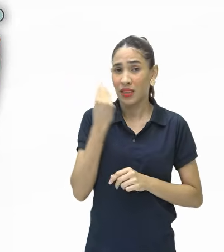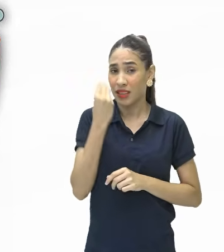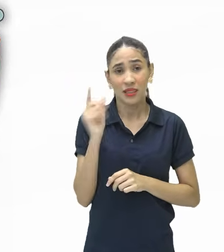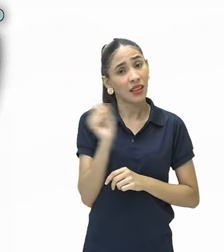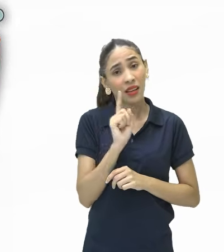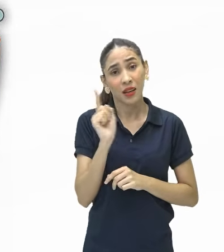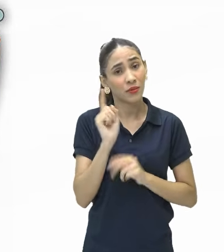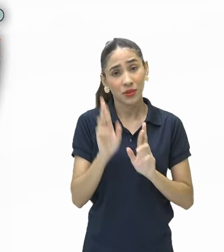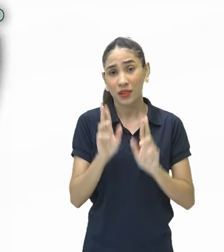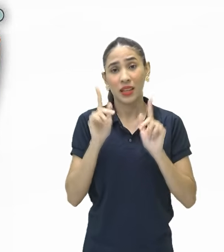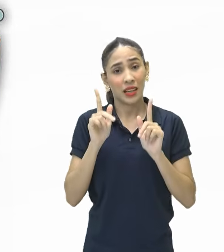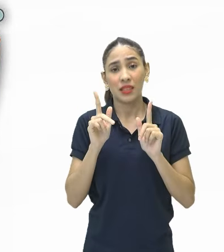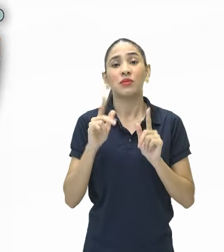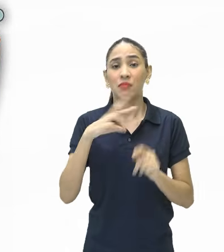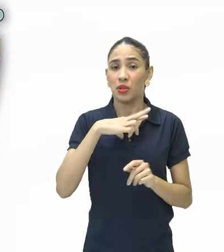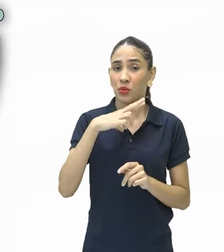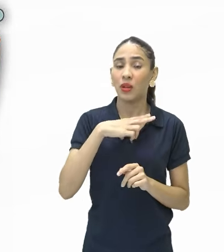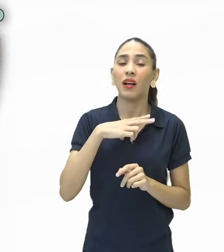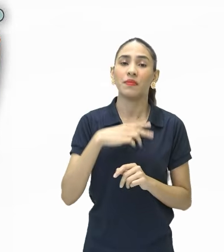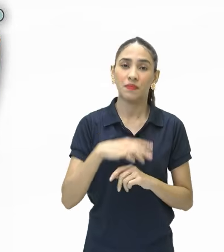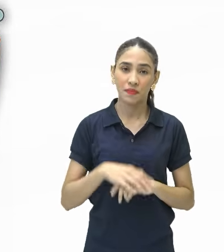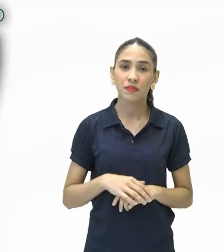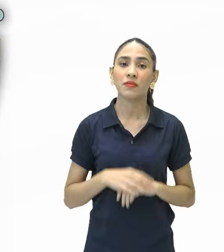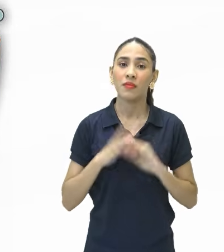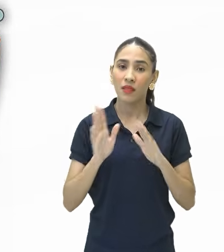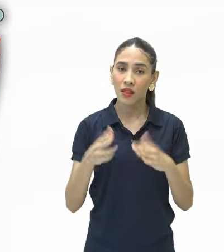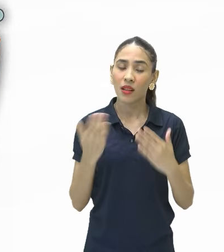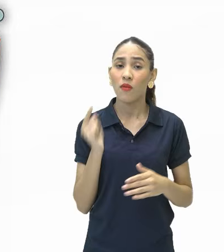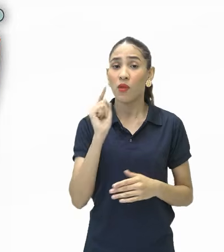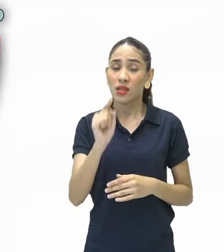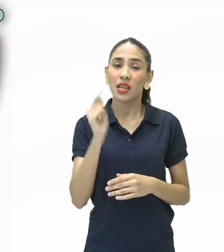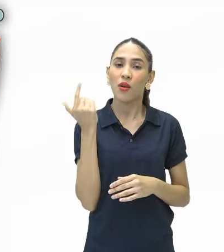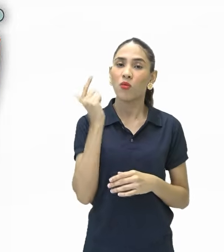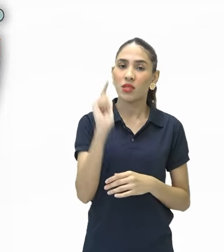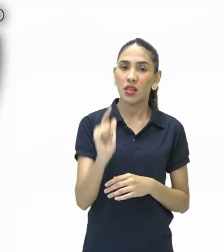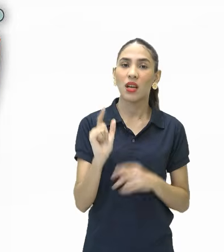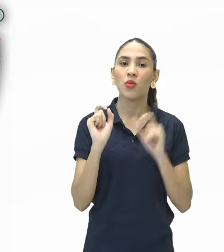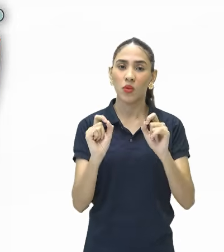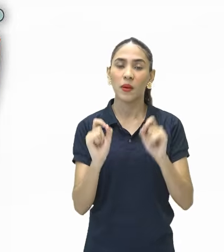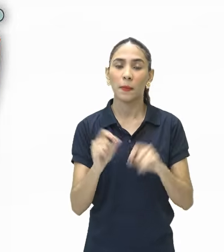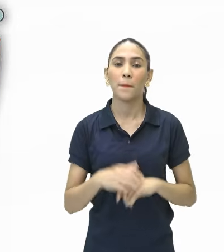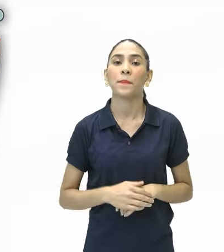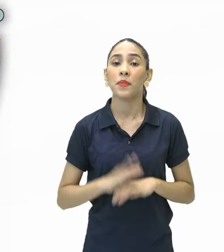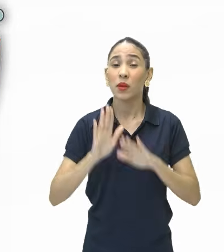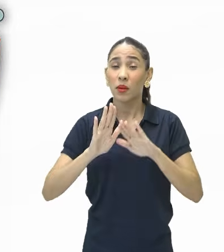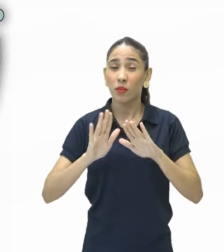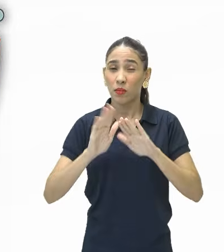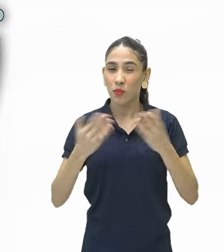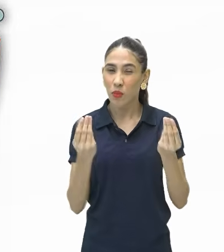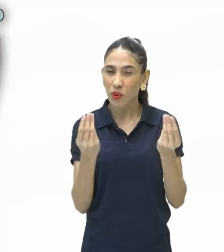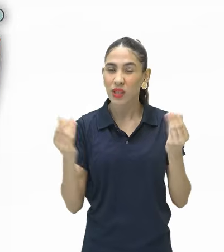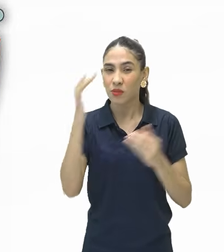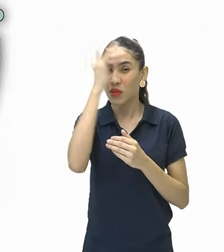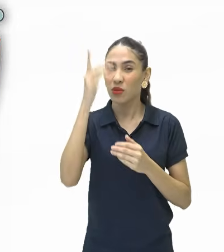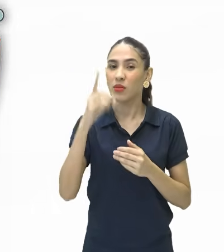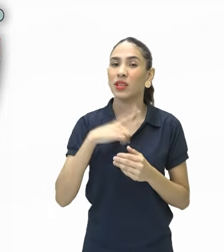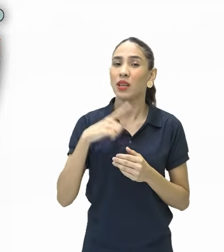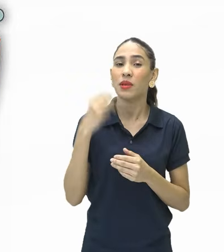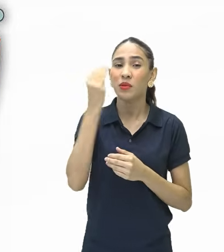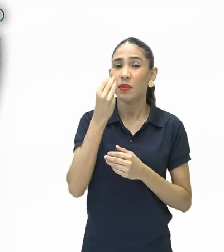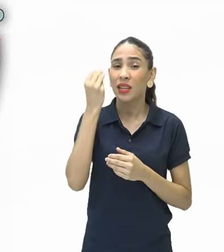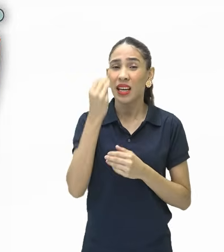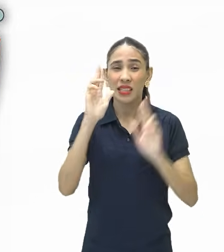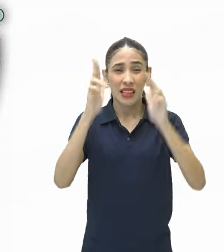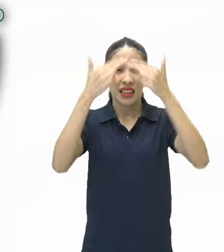experiências individuais. Então daí você tira, né, que muitas pessoas, por exemplo, que vivem uma experiência traumática